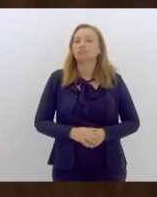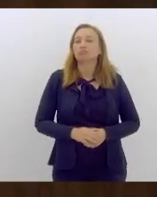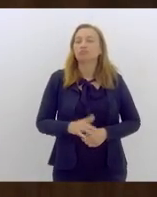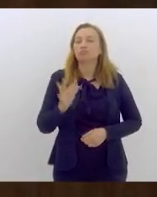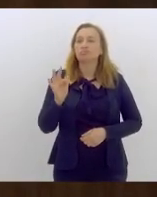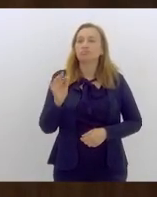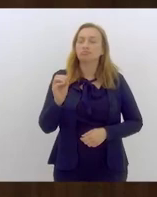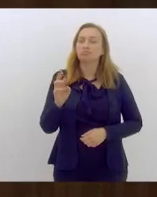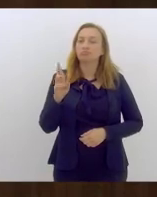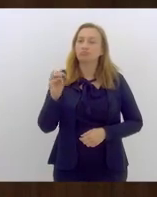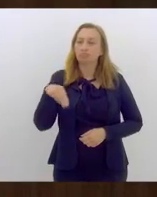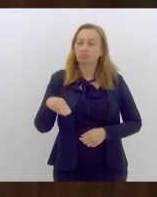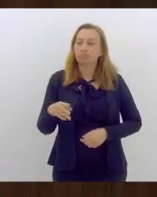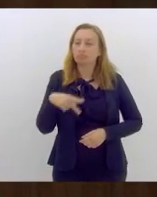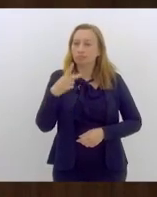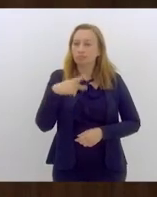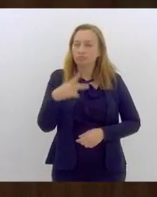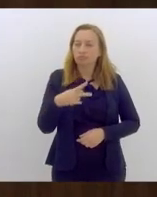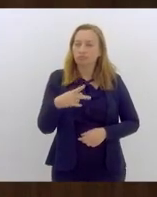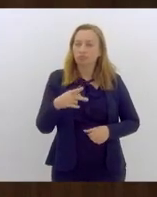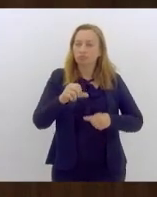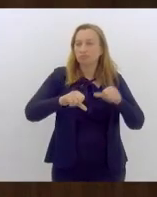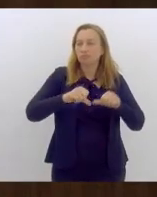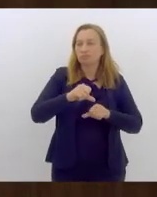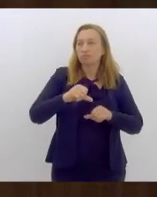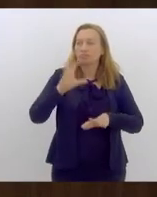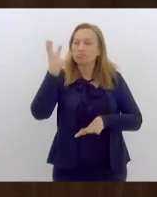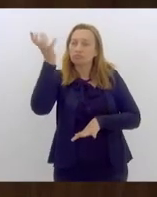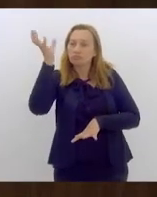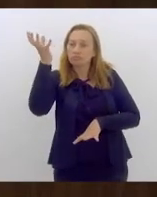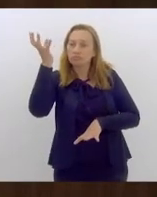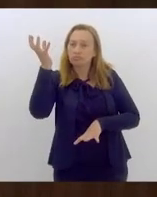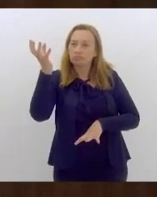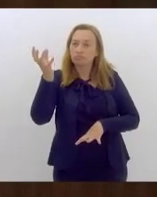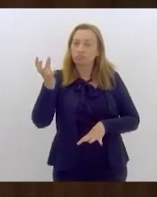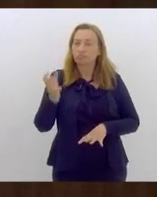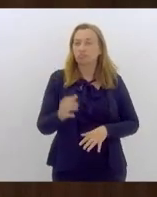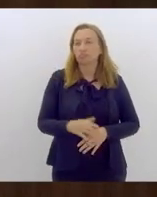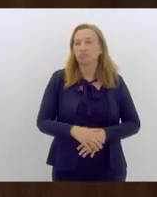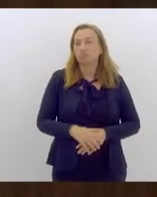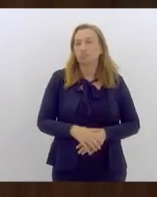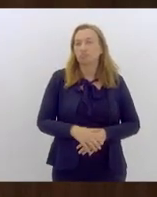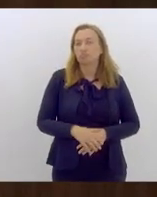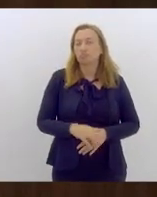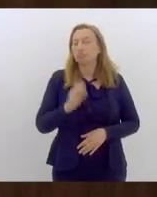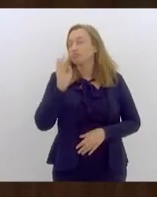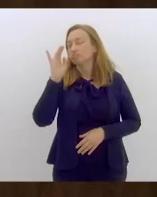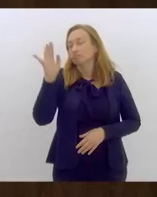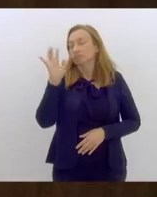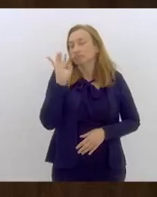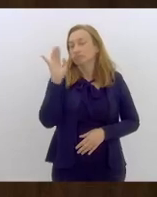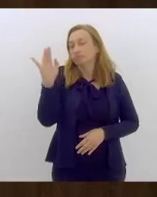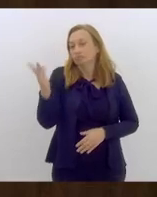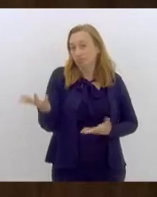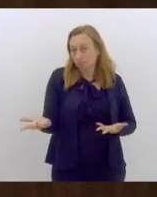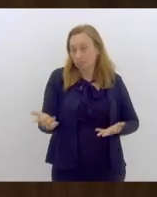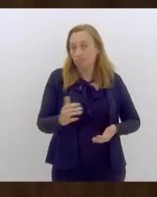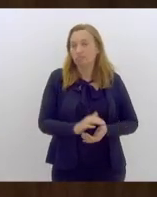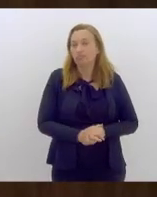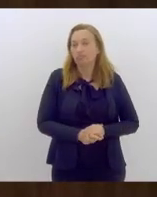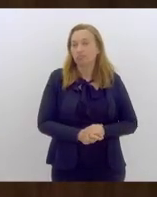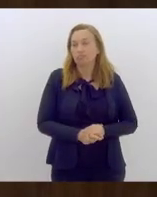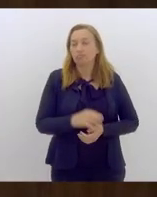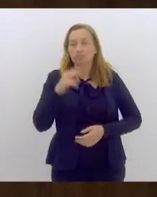multilateral, chegou a afirmar que as mudanças climáticas passavam de uma ficção, ou de uma conspiração marxista